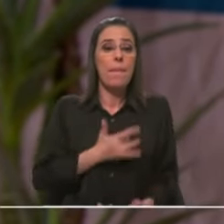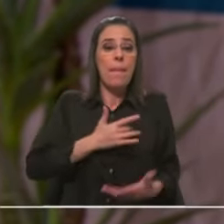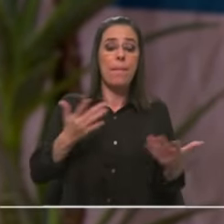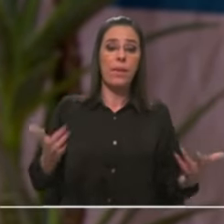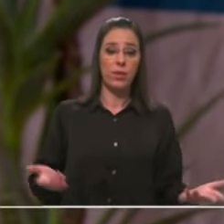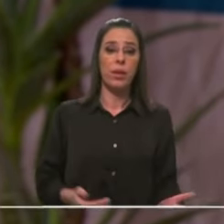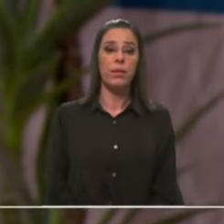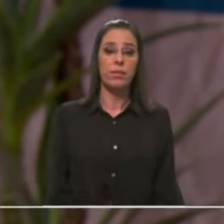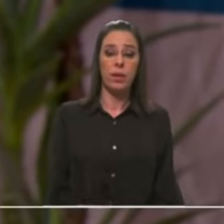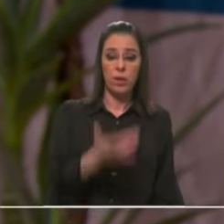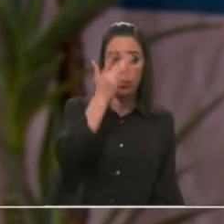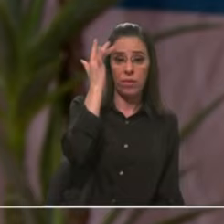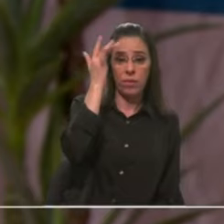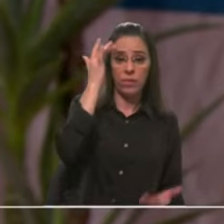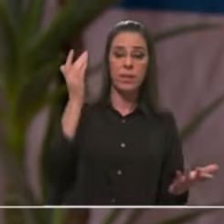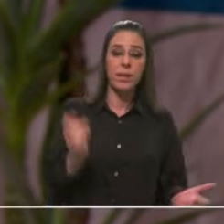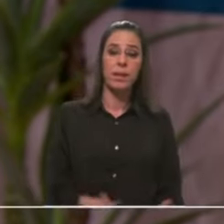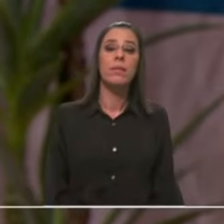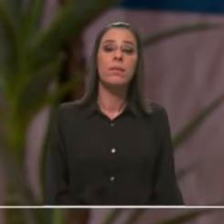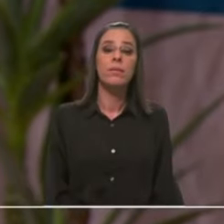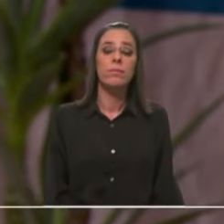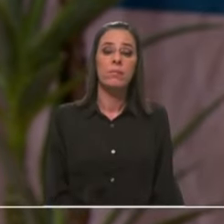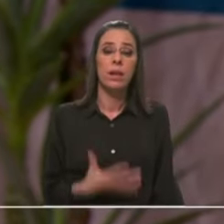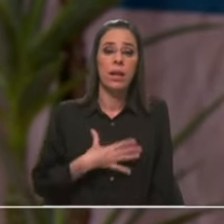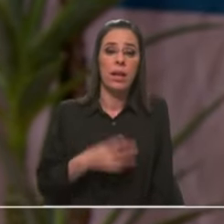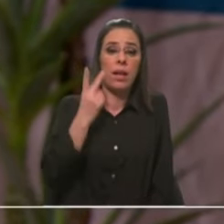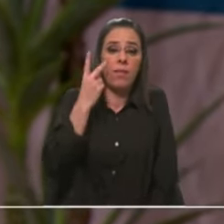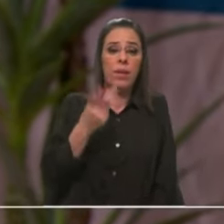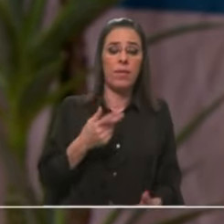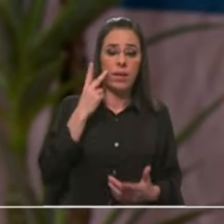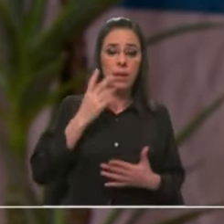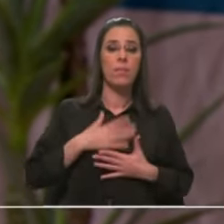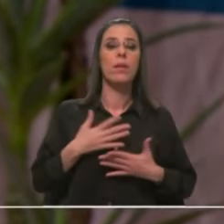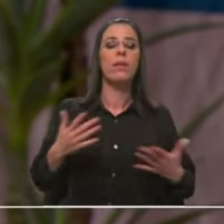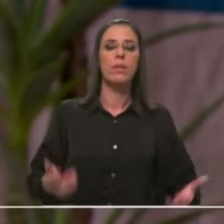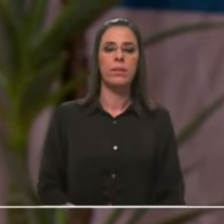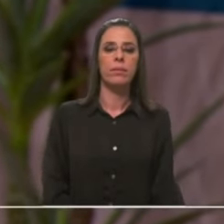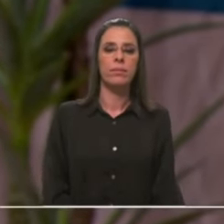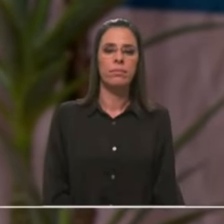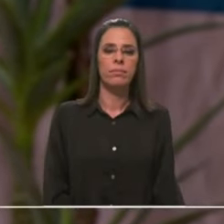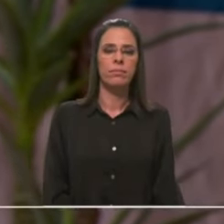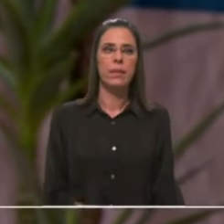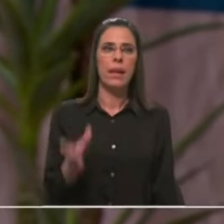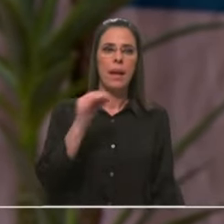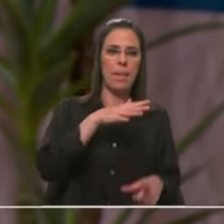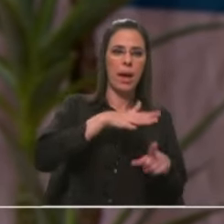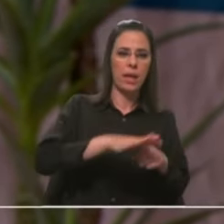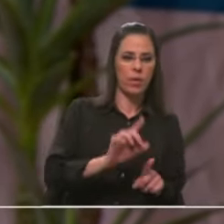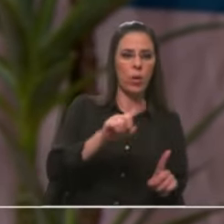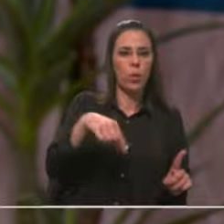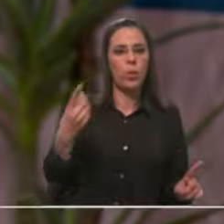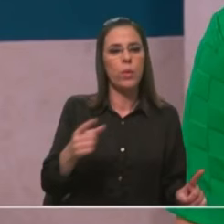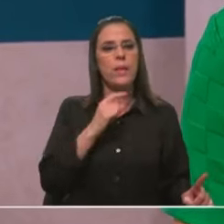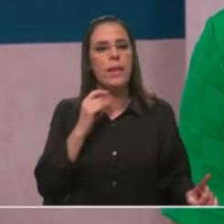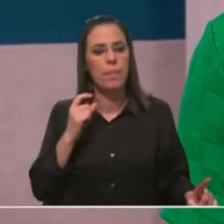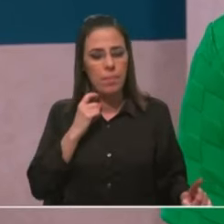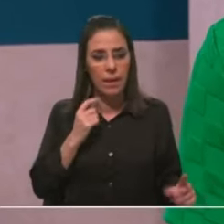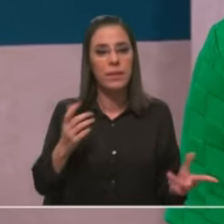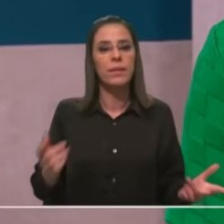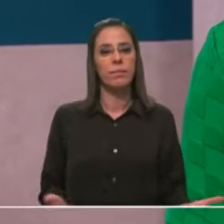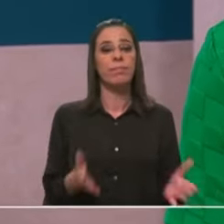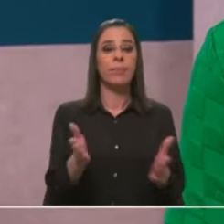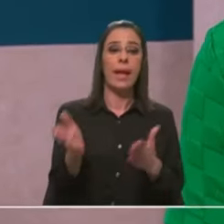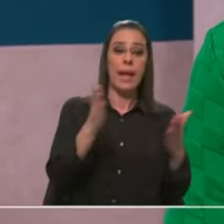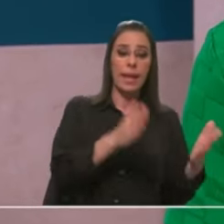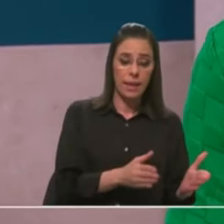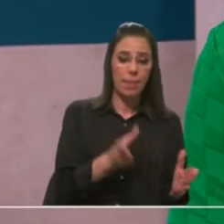com facilidade E que provavelmente queria viver essa parte da minha vida ou que se calhar teria mais peso do que calhar sim sim sim que essa